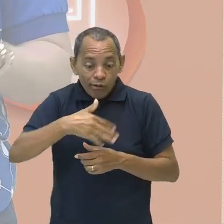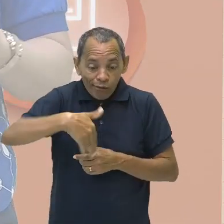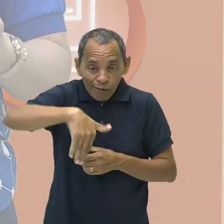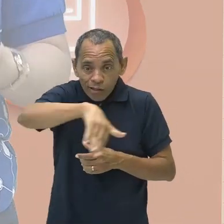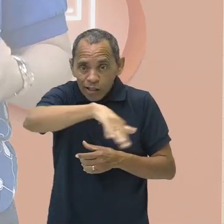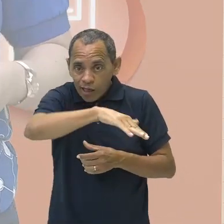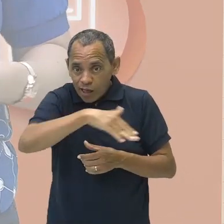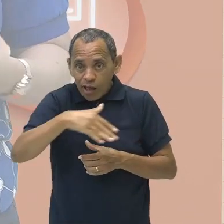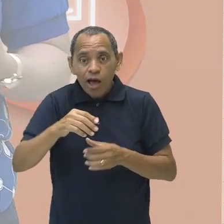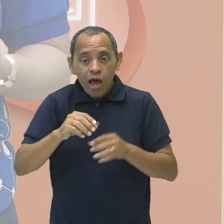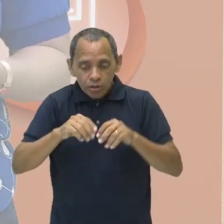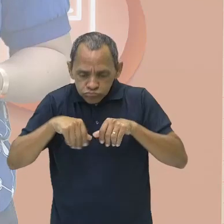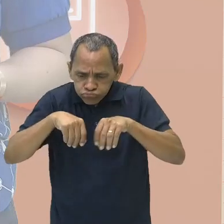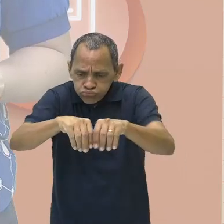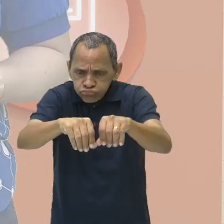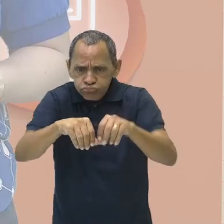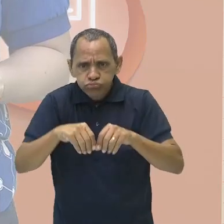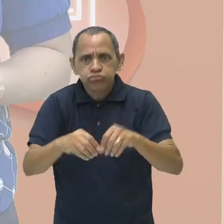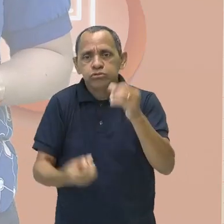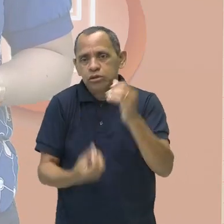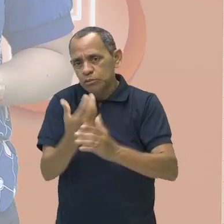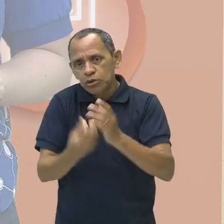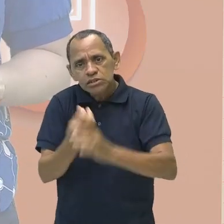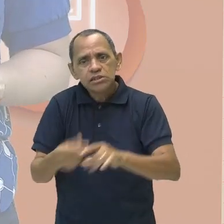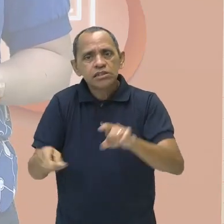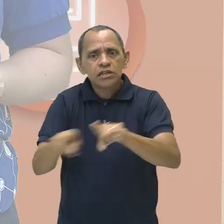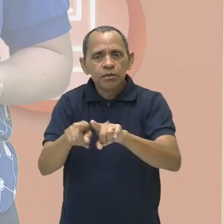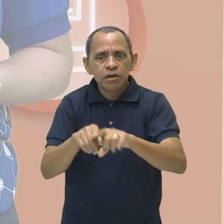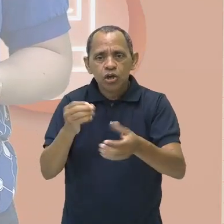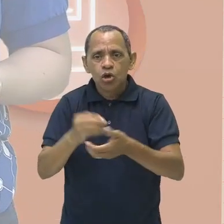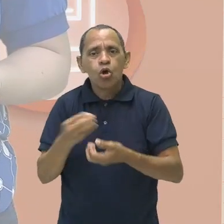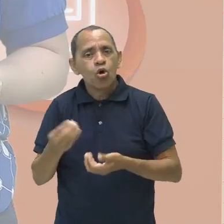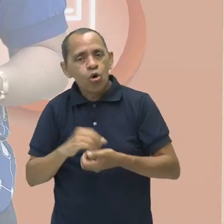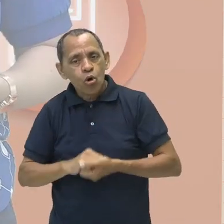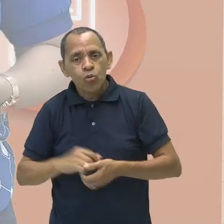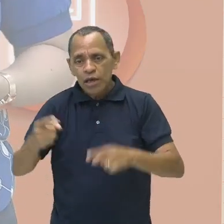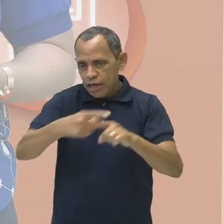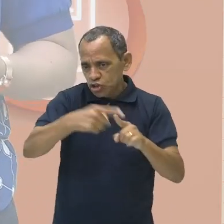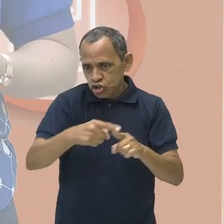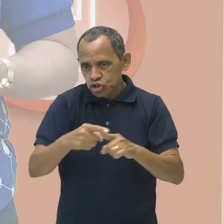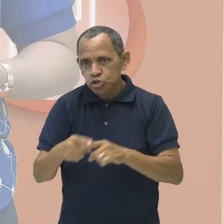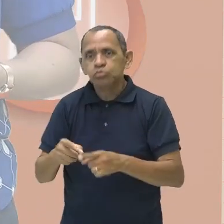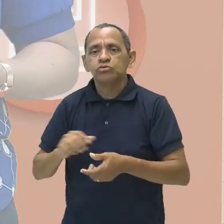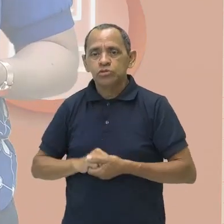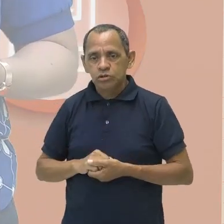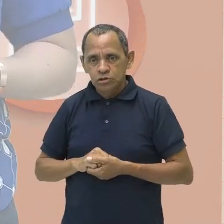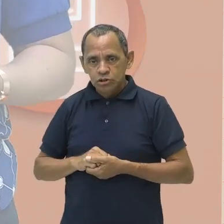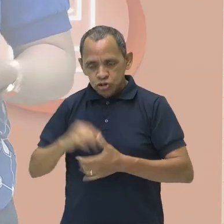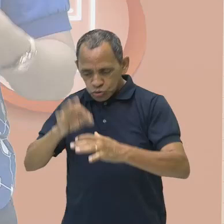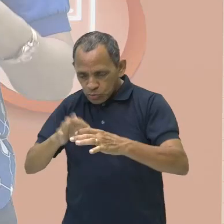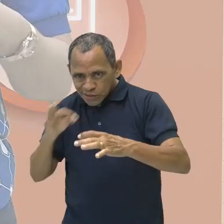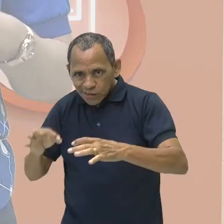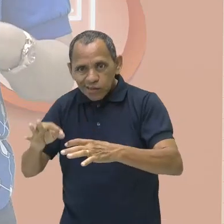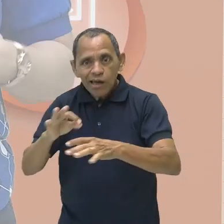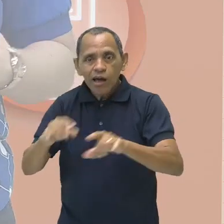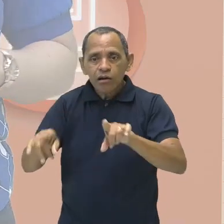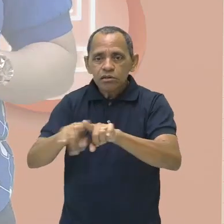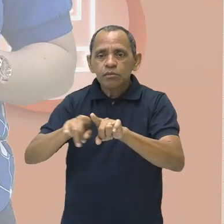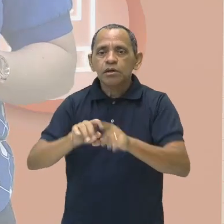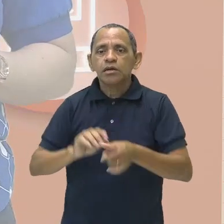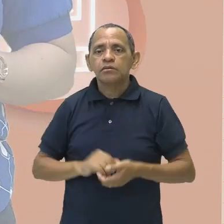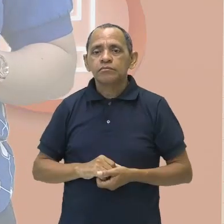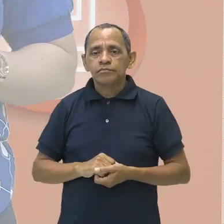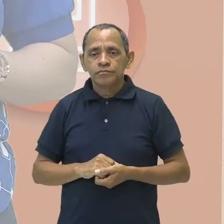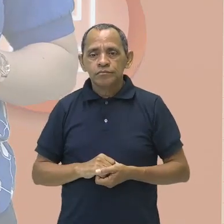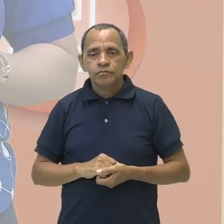terra em que eles produziam, né, justamente a monocultura, ou seja, a produção de um único produto, e isso também